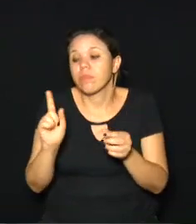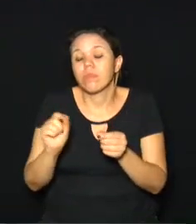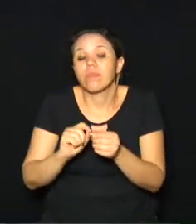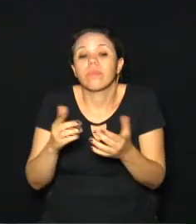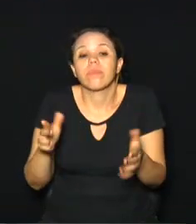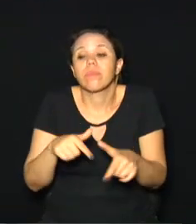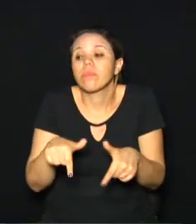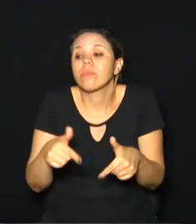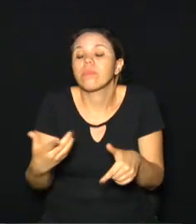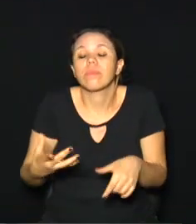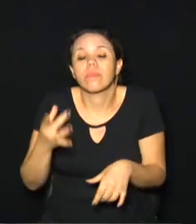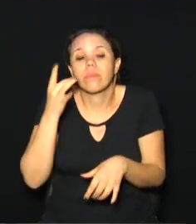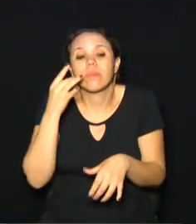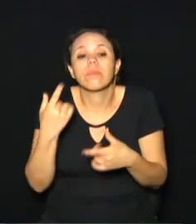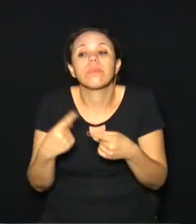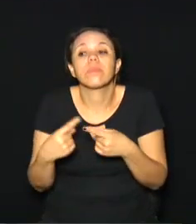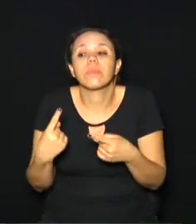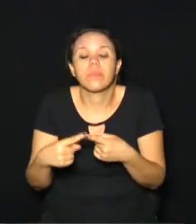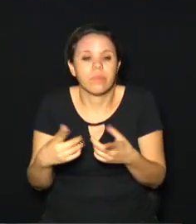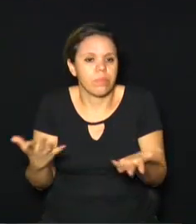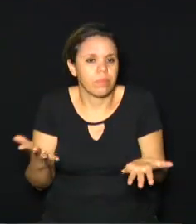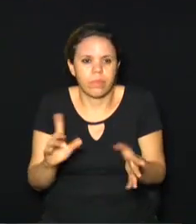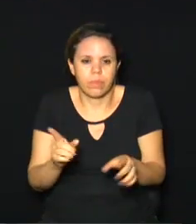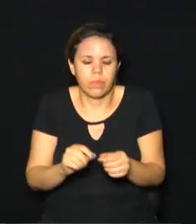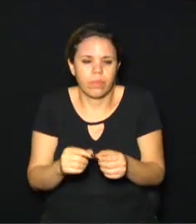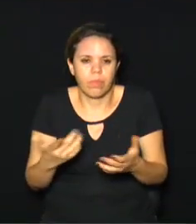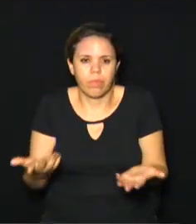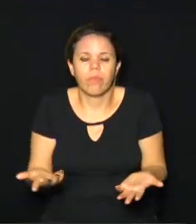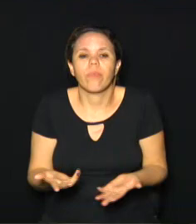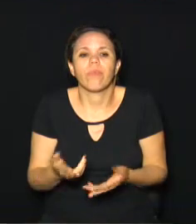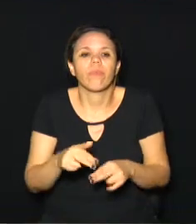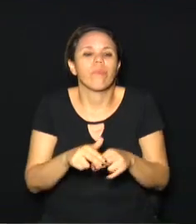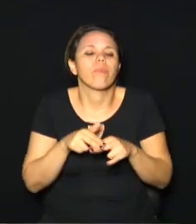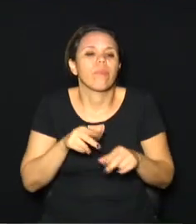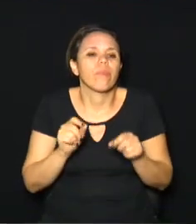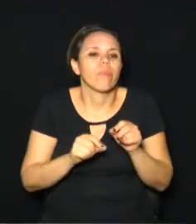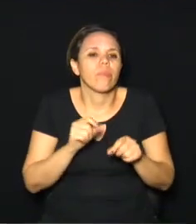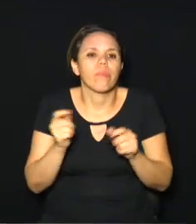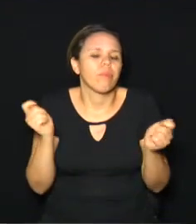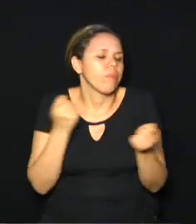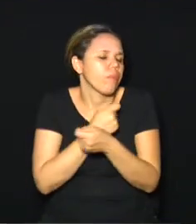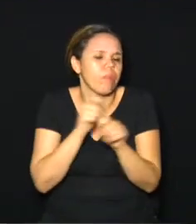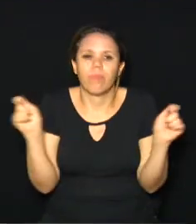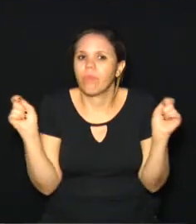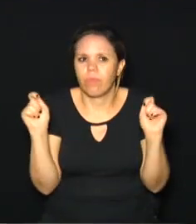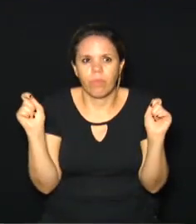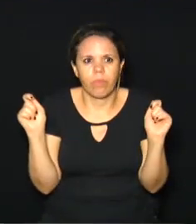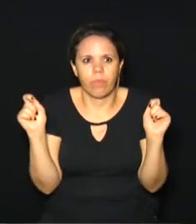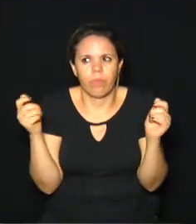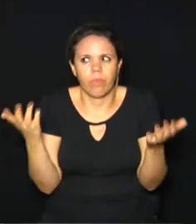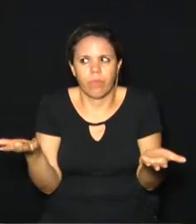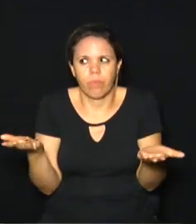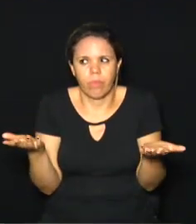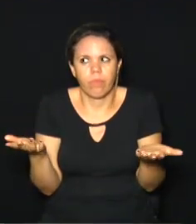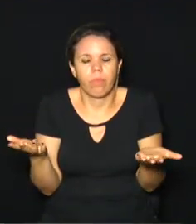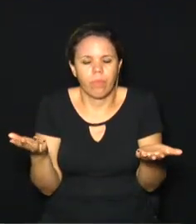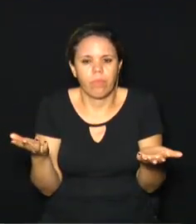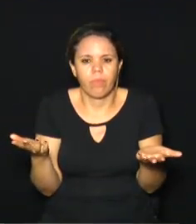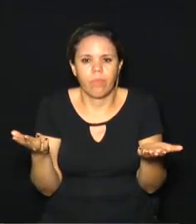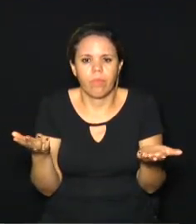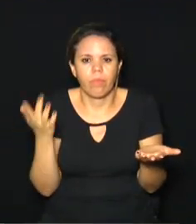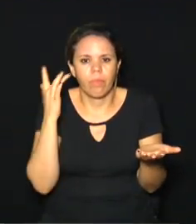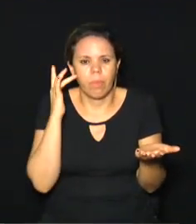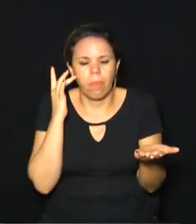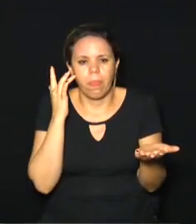por quê, né? Mas por que não está fazendo mais? Não está fazendo mais porque é impossível, né? Então, eu